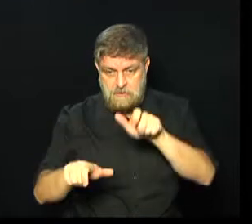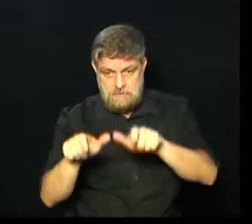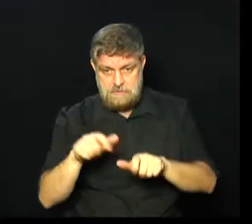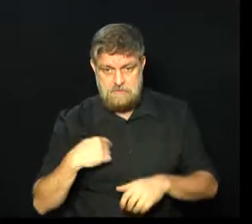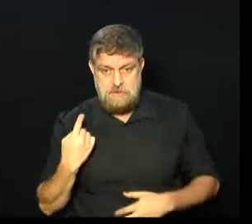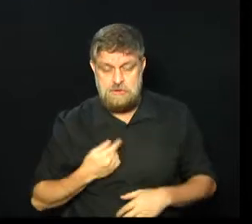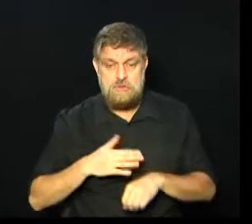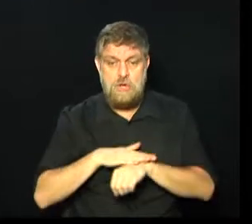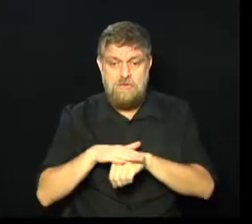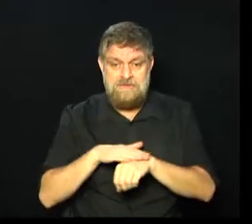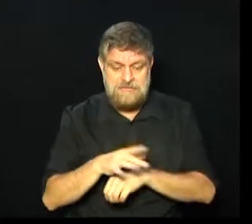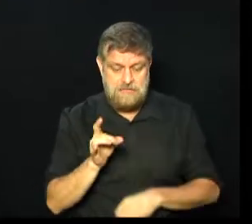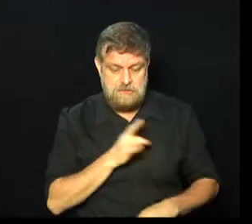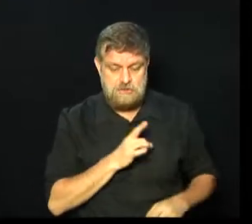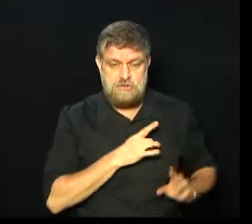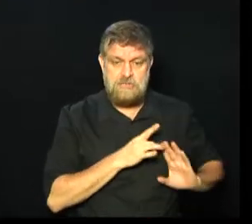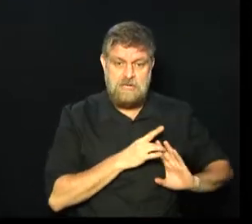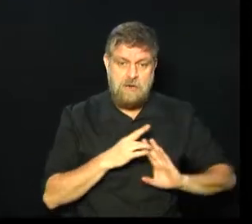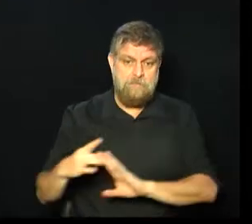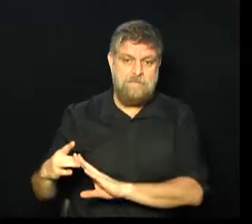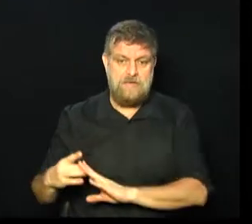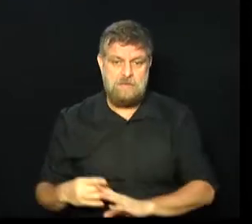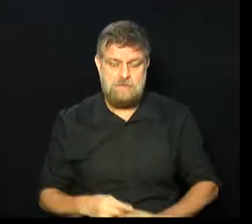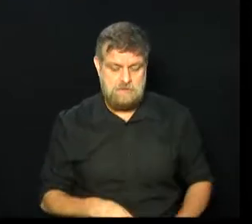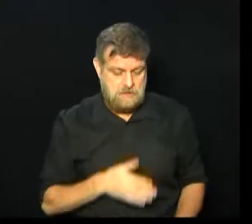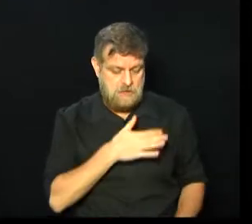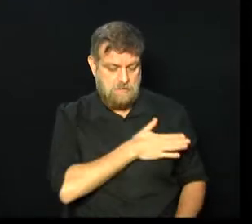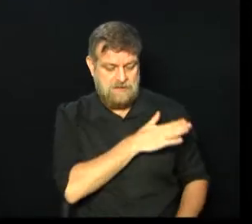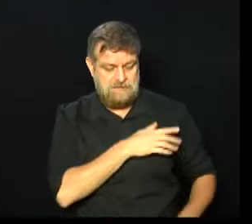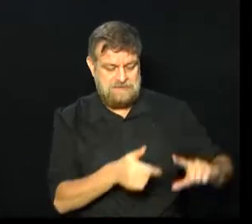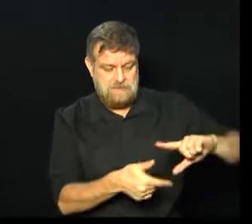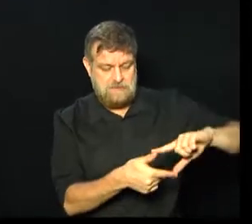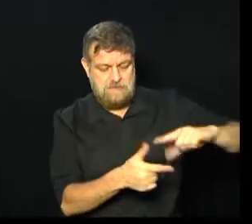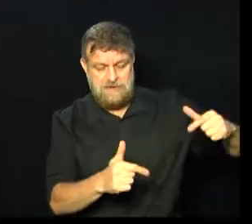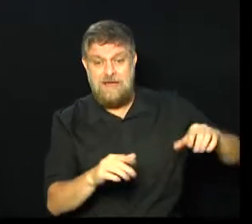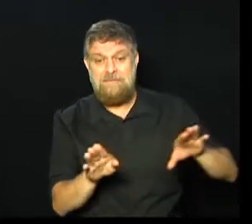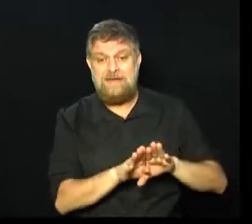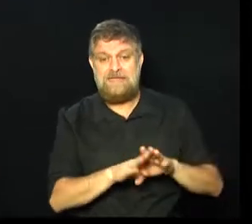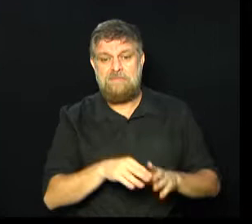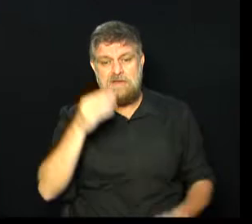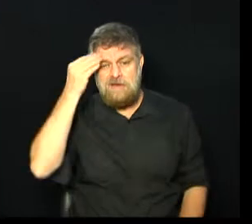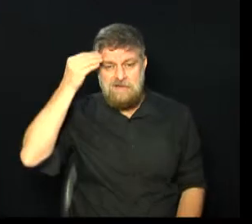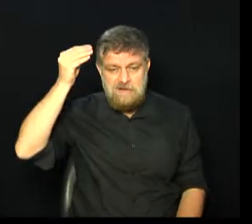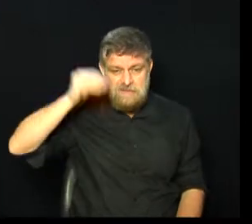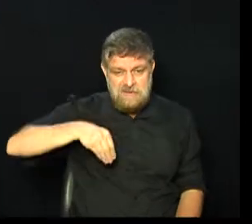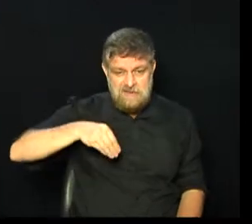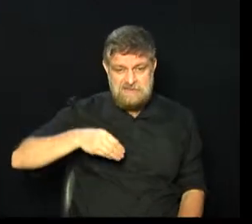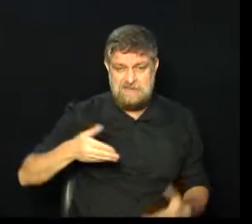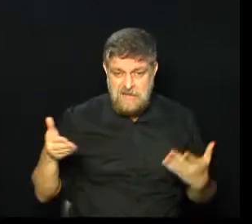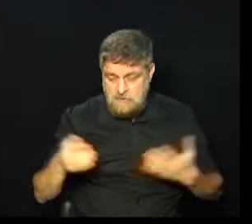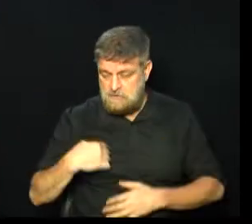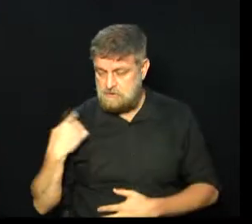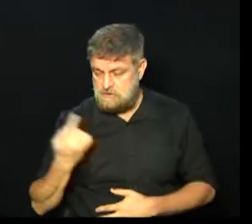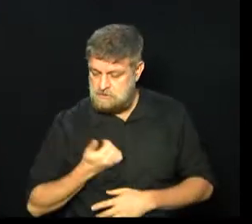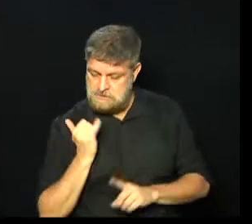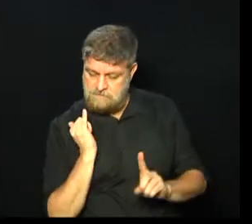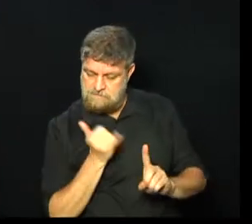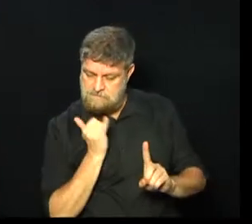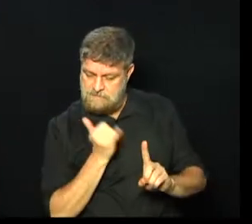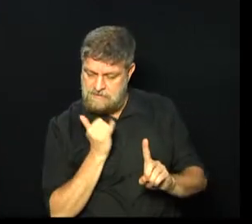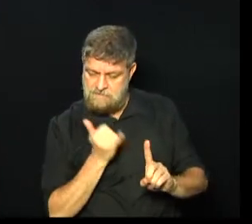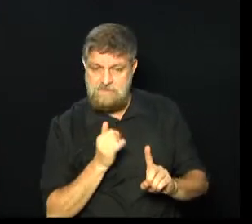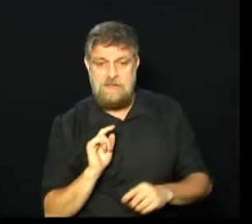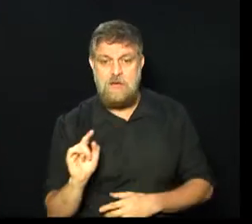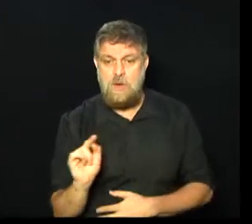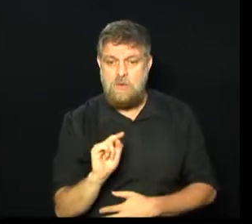e tirar o medo, tirar o preconceito, mas tirar a preguiça. Eu acho que hoje a gente fala muito mais